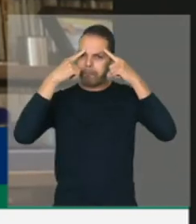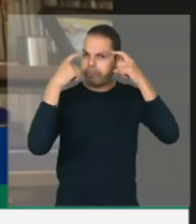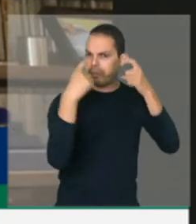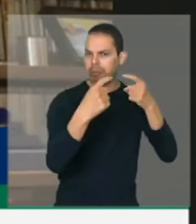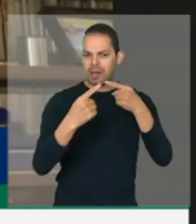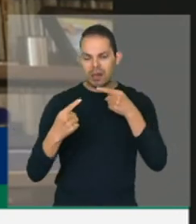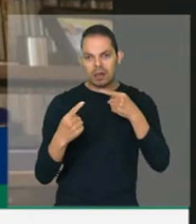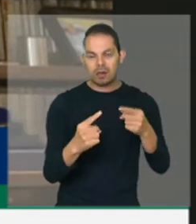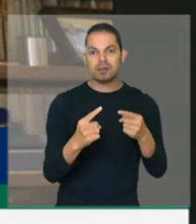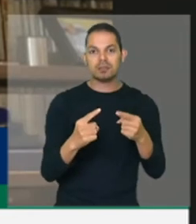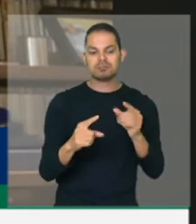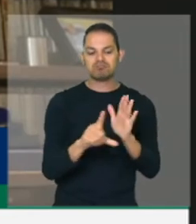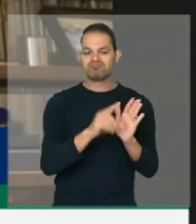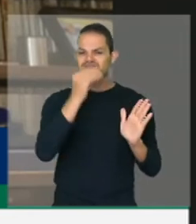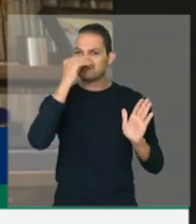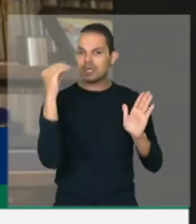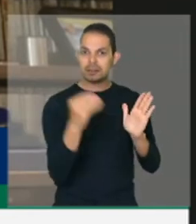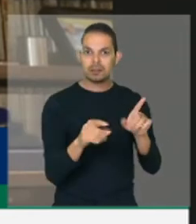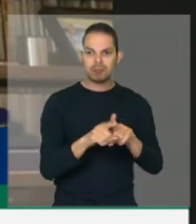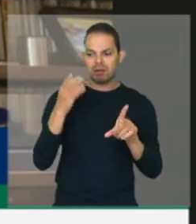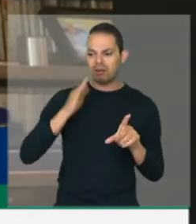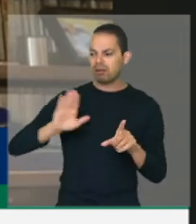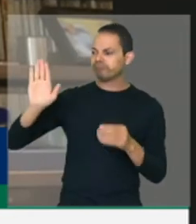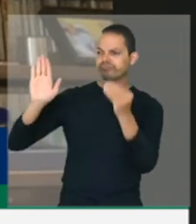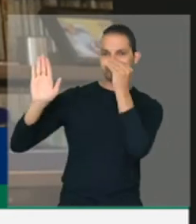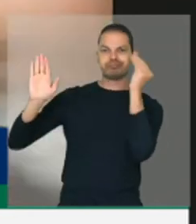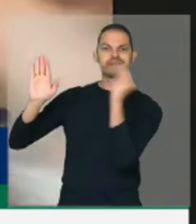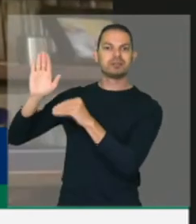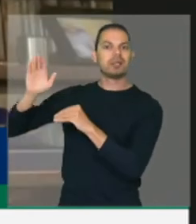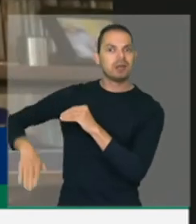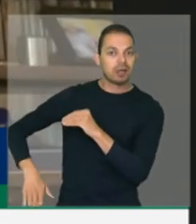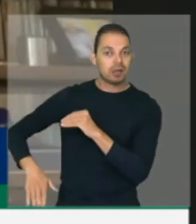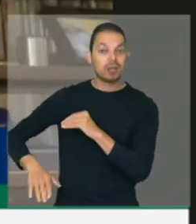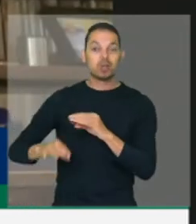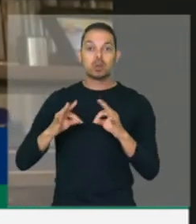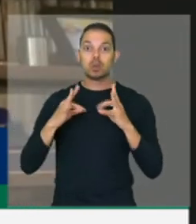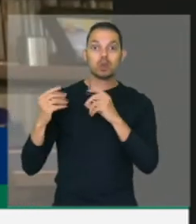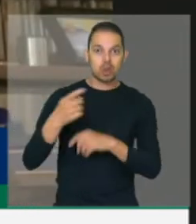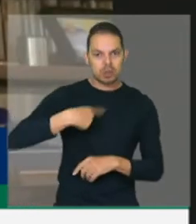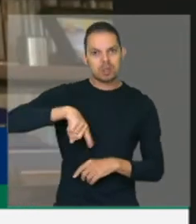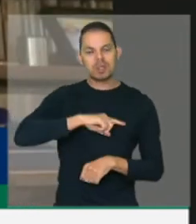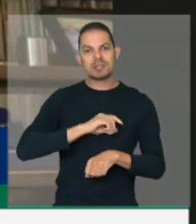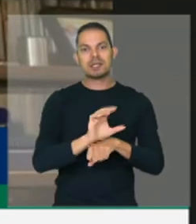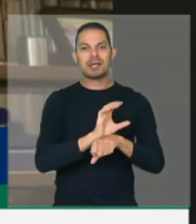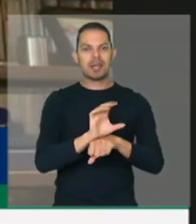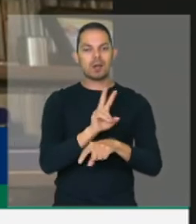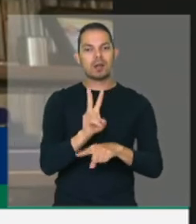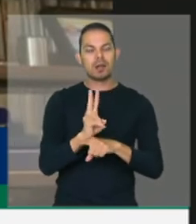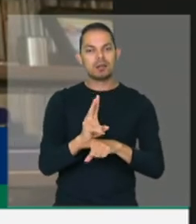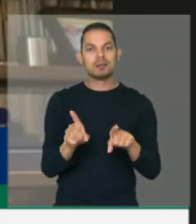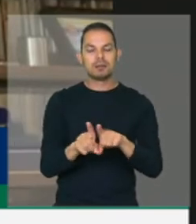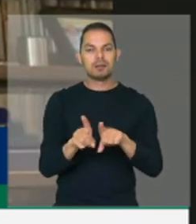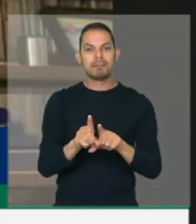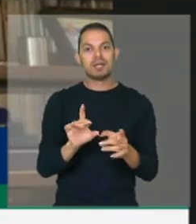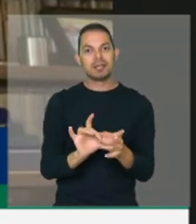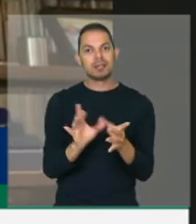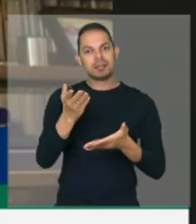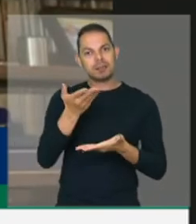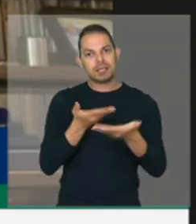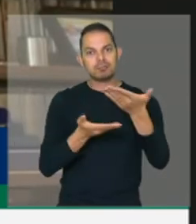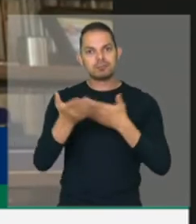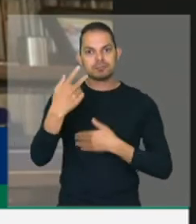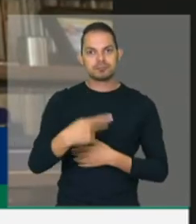esse princípio e a esse juramento, e aquilo que guarda todos nós, que é a Constituição e ao Estado Democrático